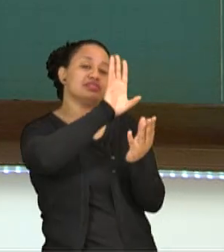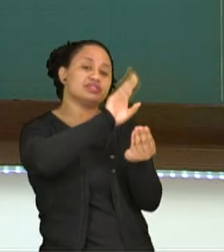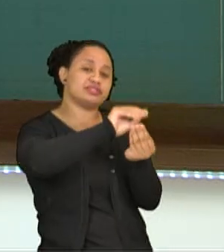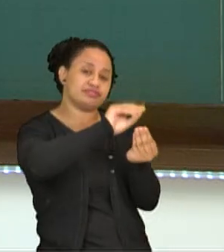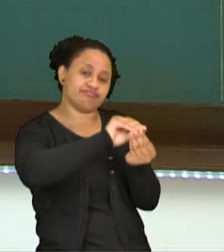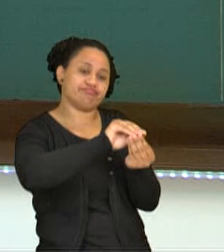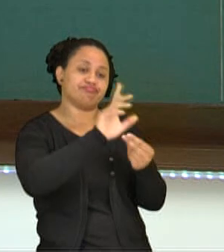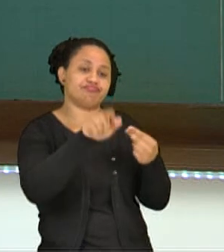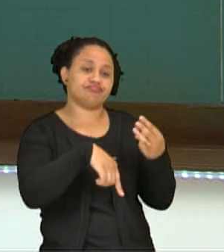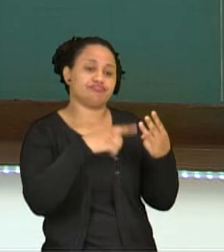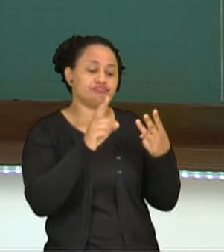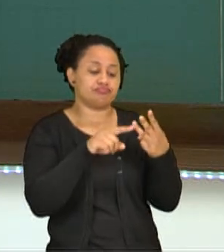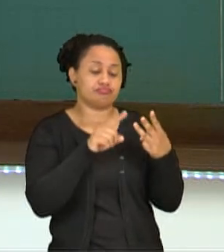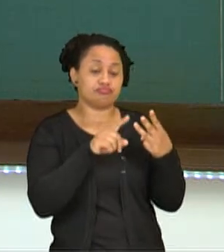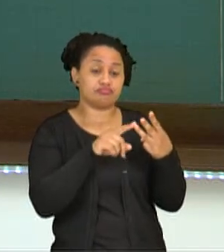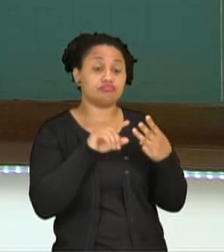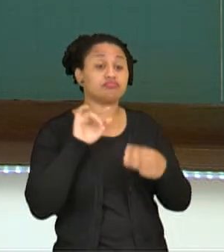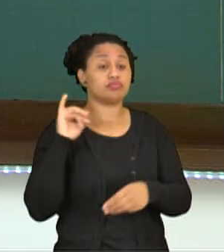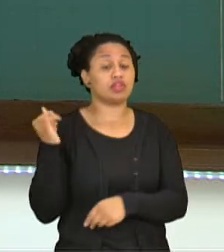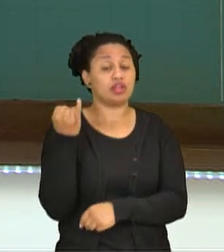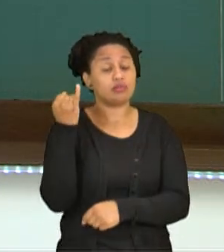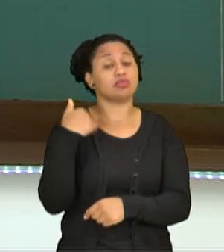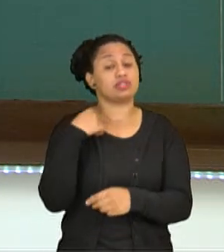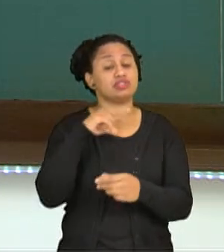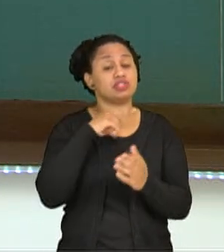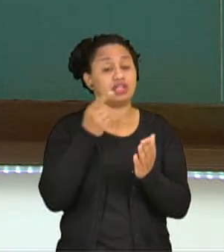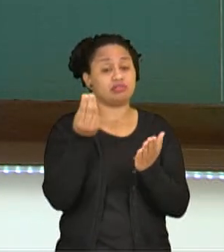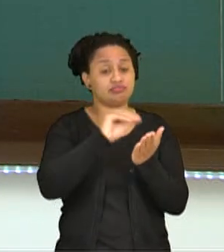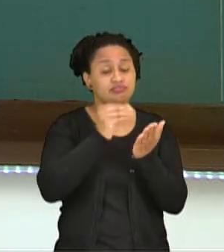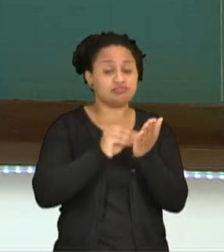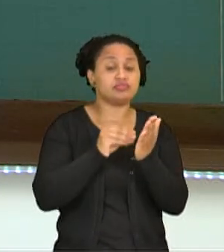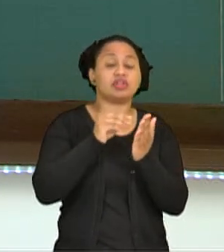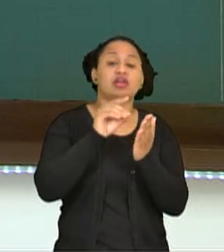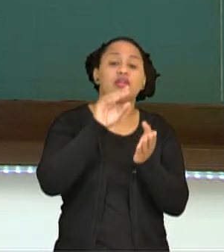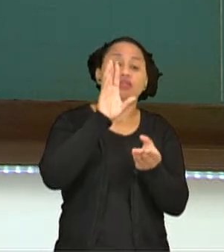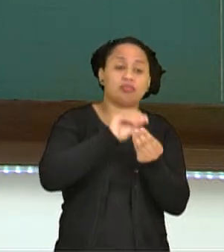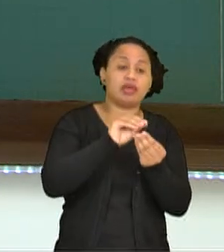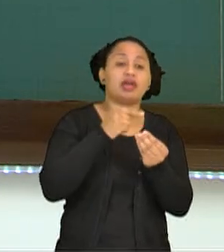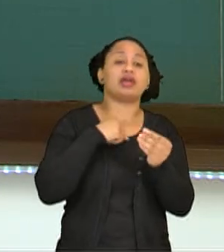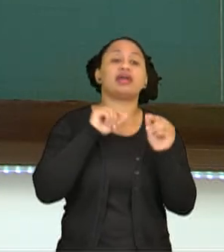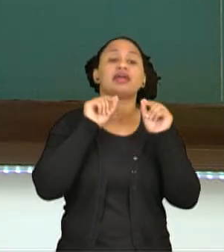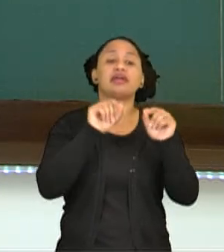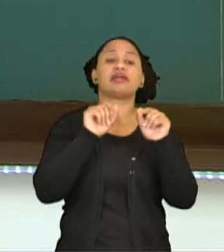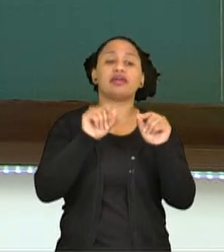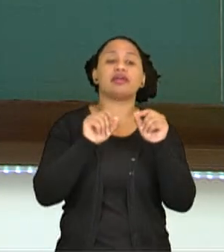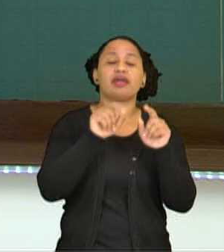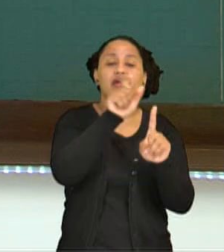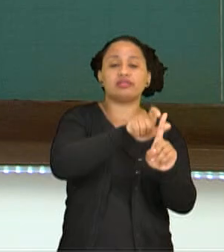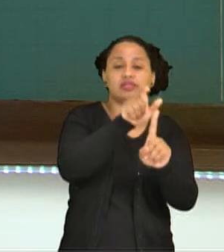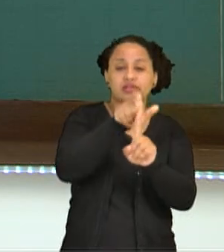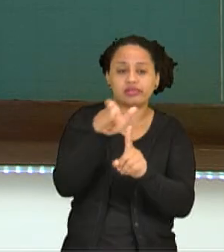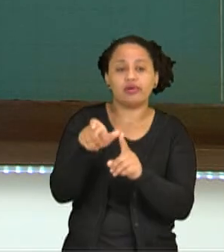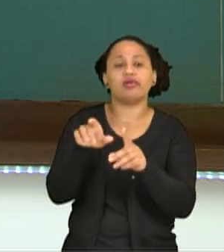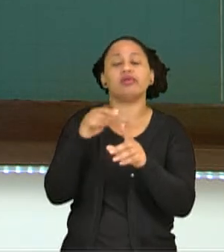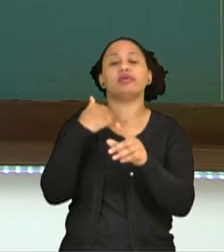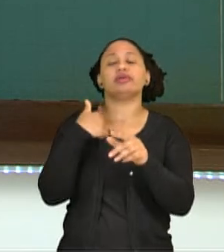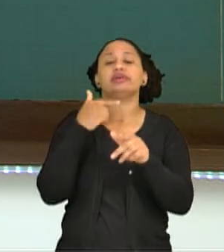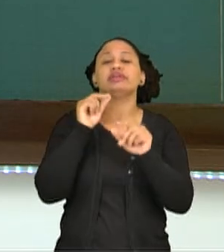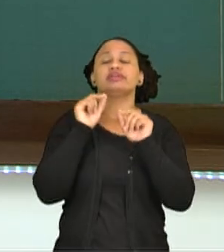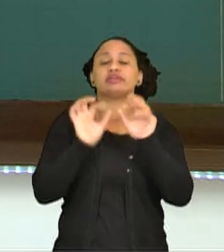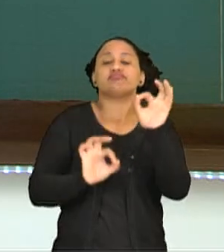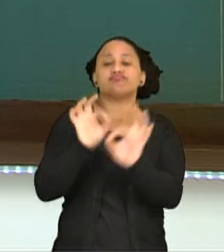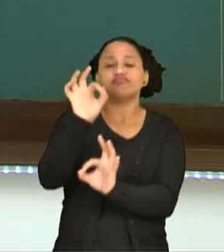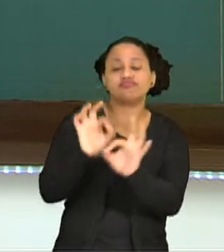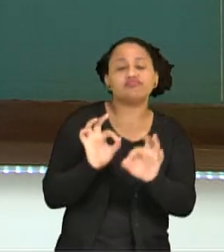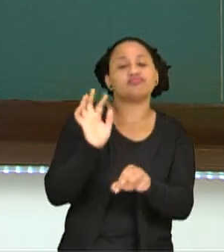anteriores. E é importante na composição de uma resenha as referências do diretor, atores e atrizes, para você compreender aqui